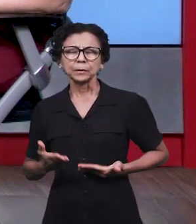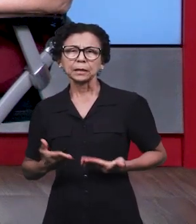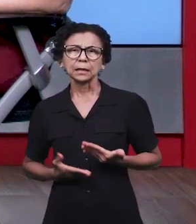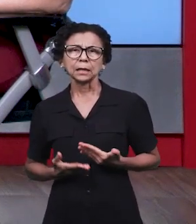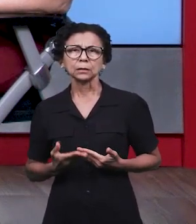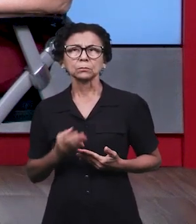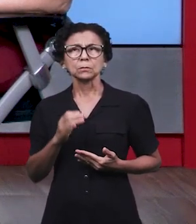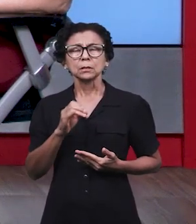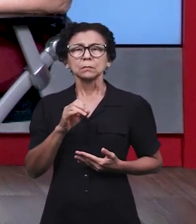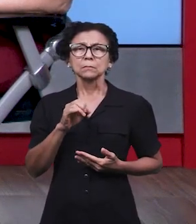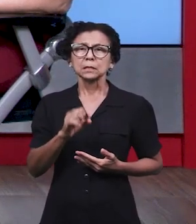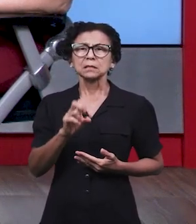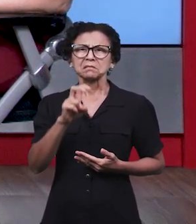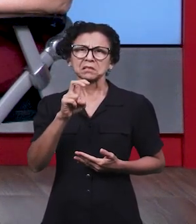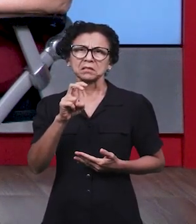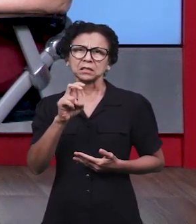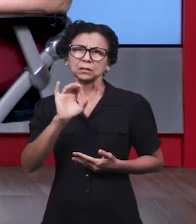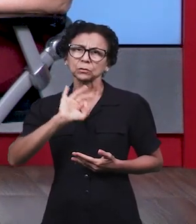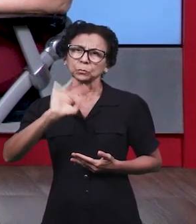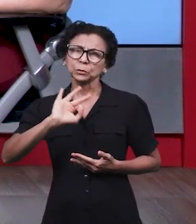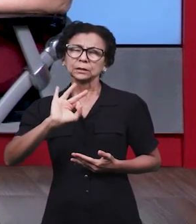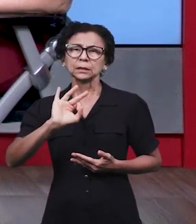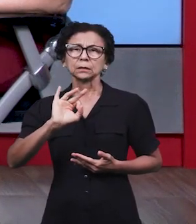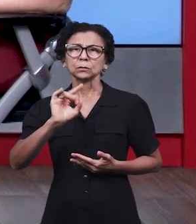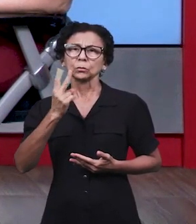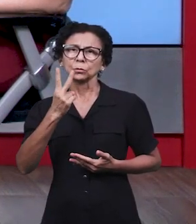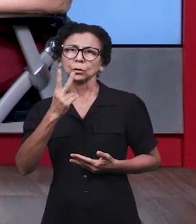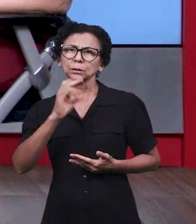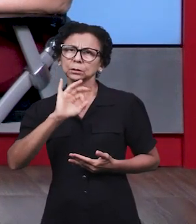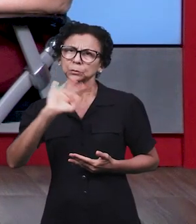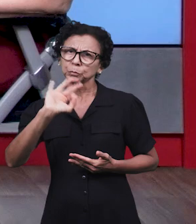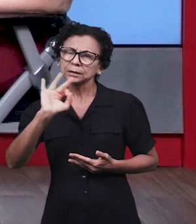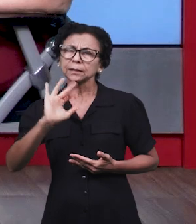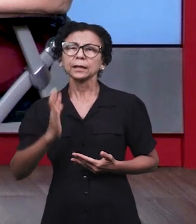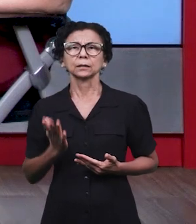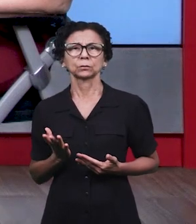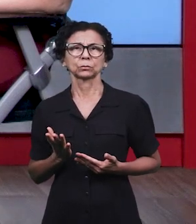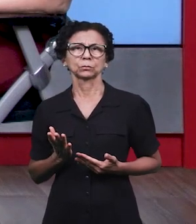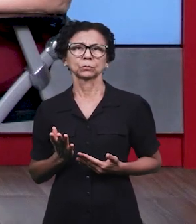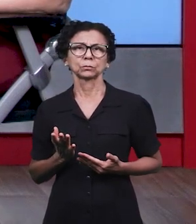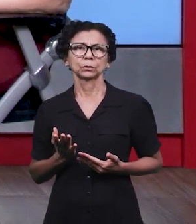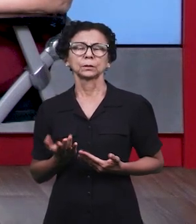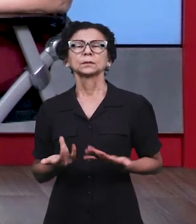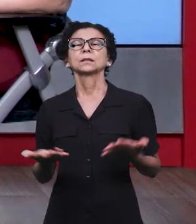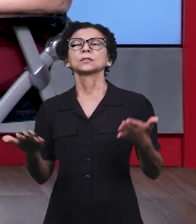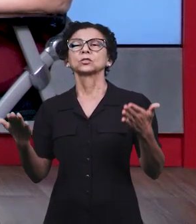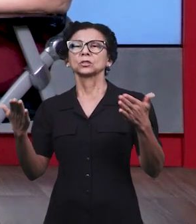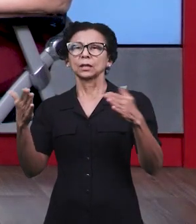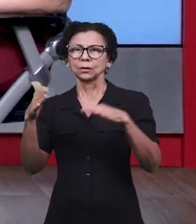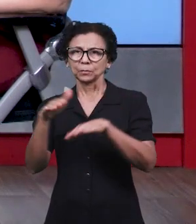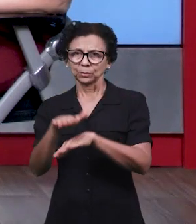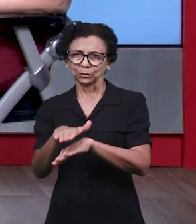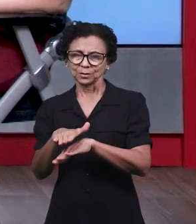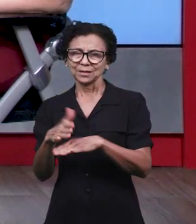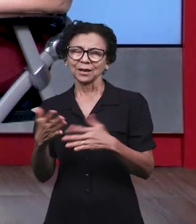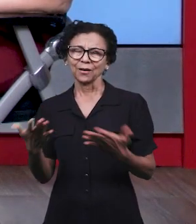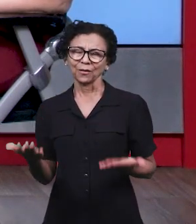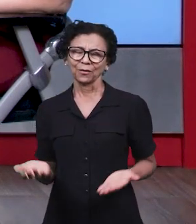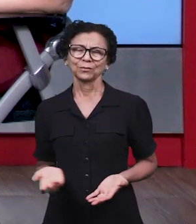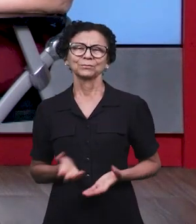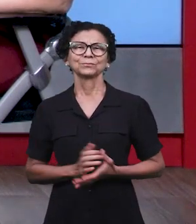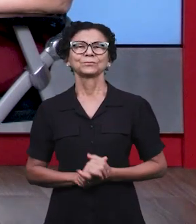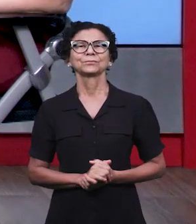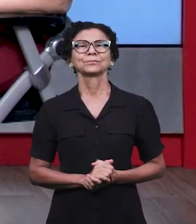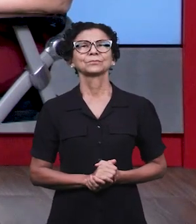2, 5% com pessoas com deficiência, então assim, já está havendo uma inclusão. Então, assim, tem várias legislações nesse